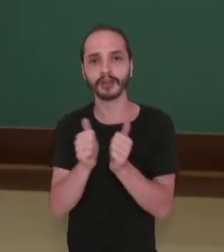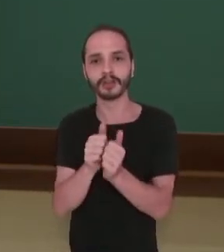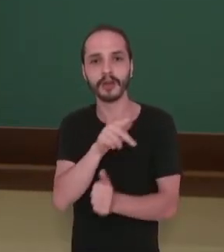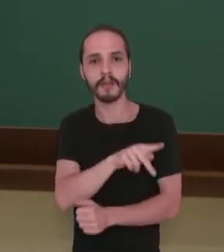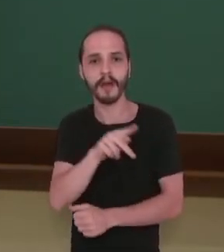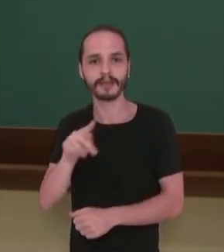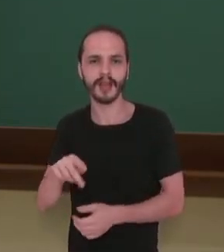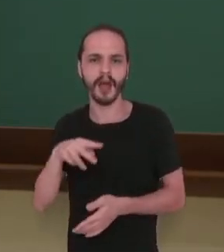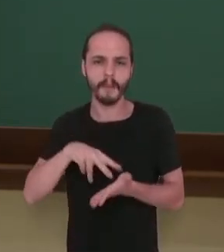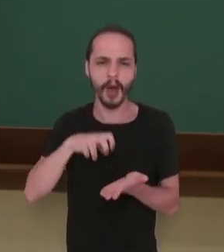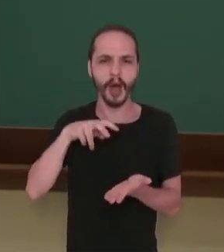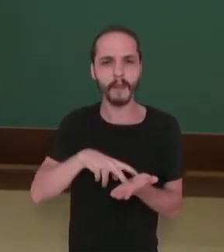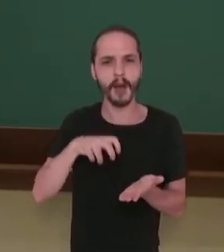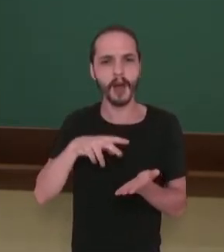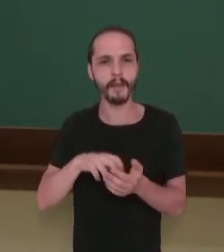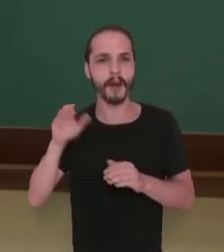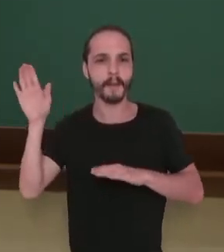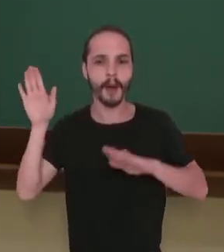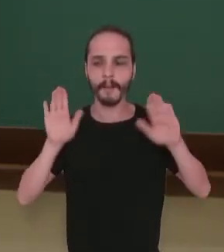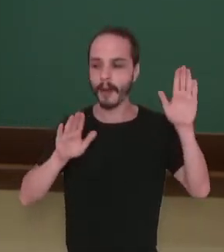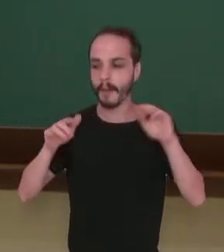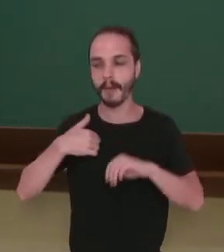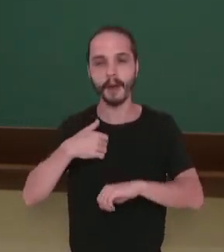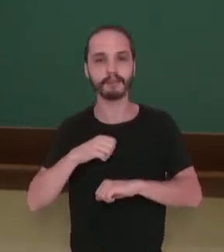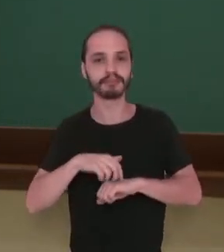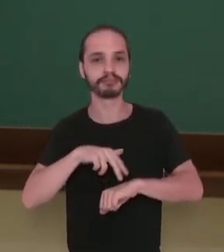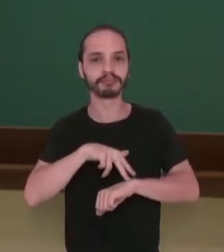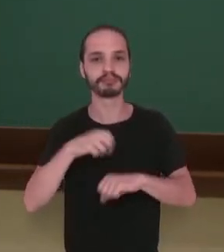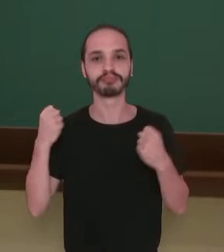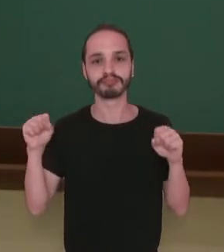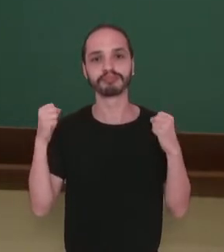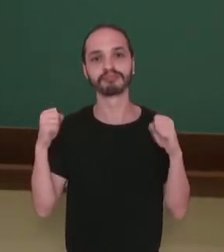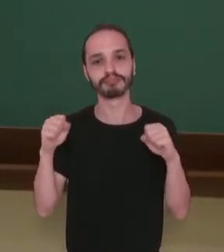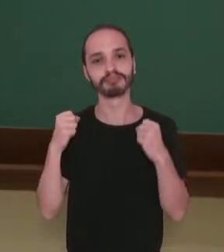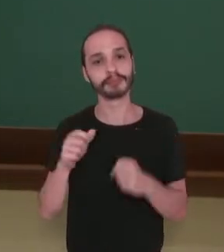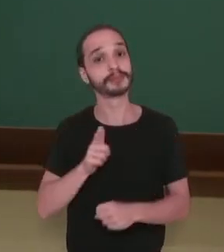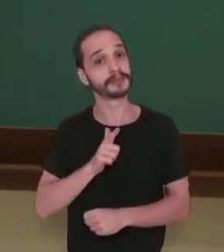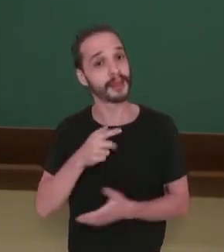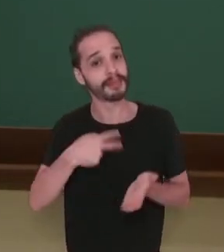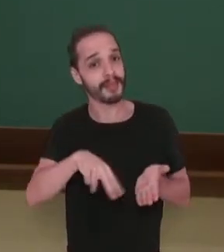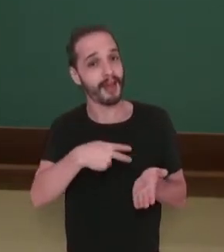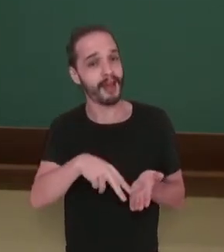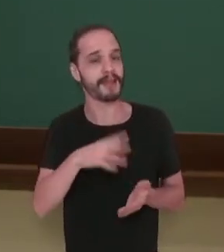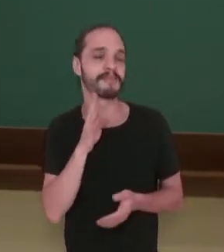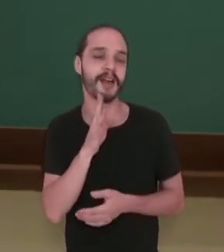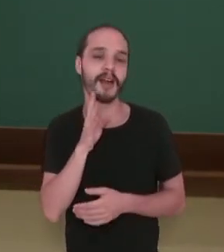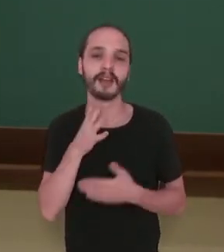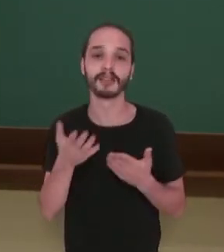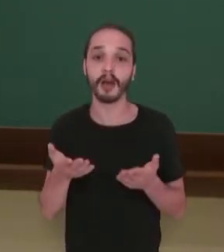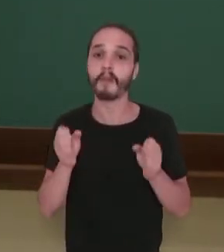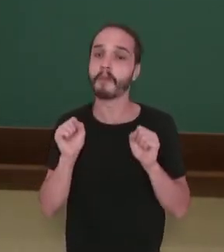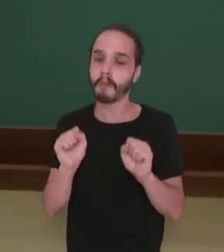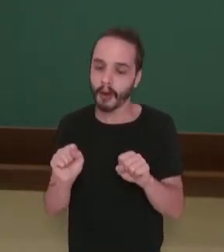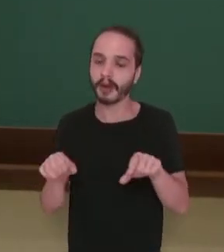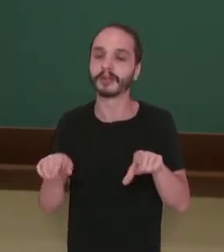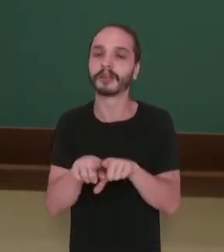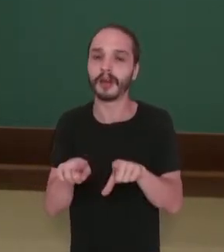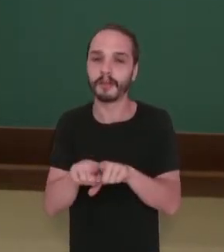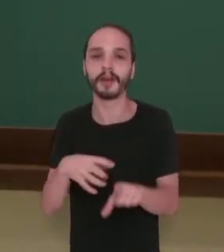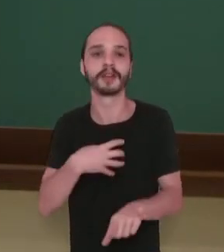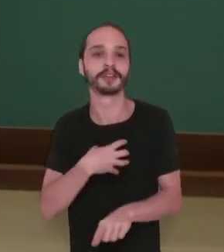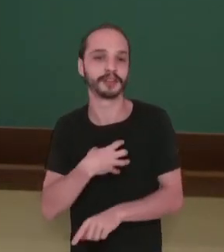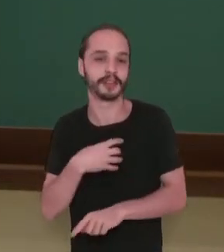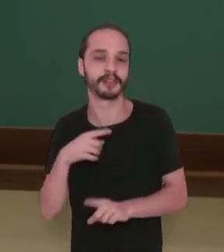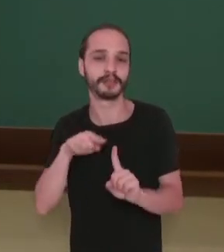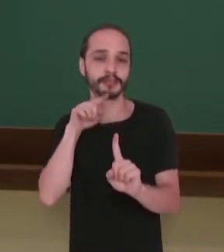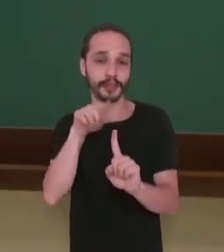lá, pulando, erguendo os braços, pra lá, pra cá. Então, também pode ser usado para esse